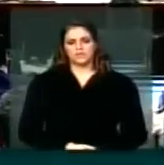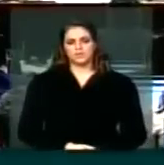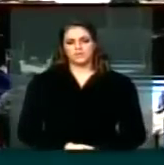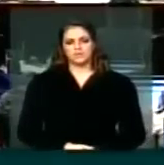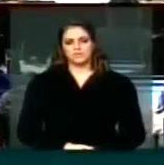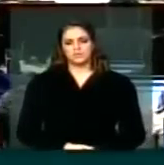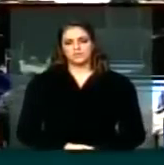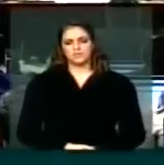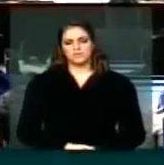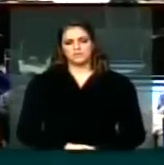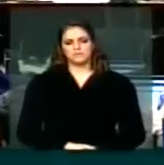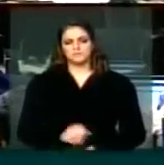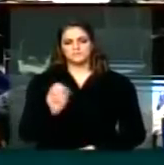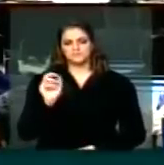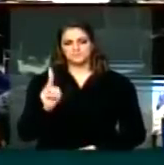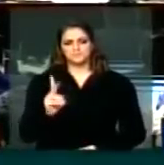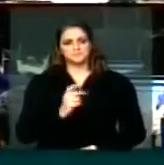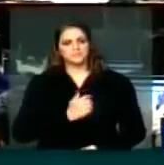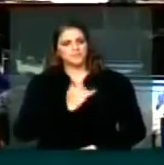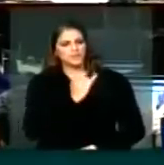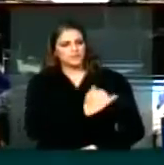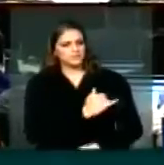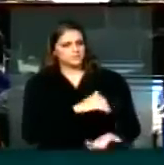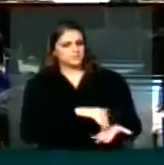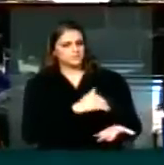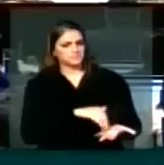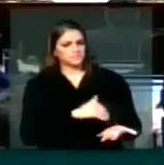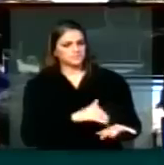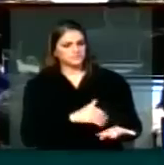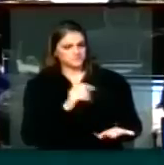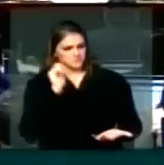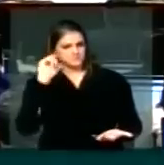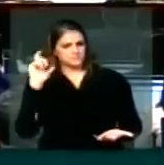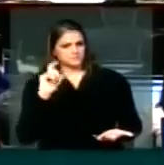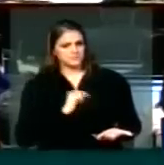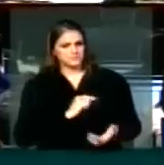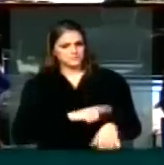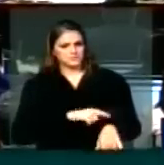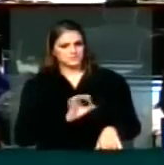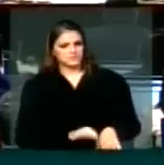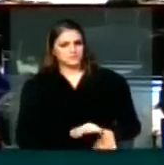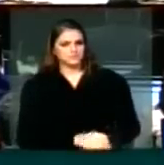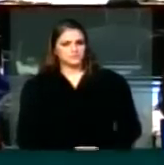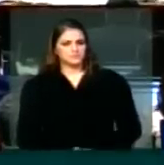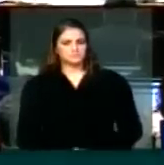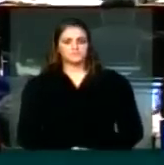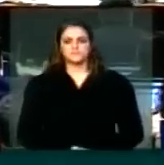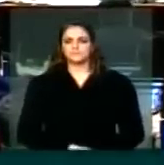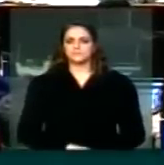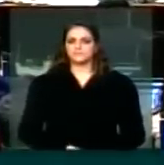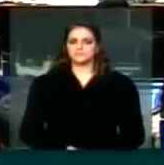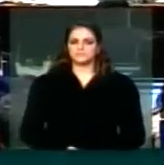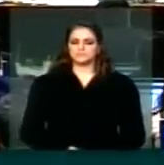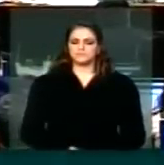PSDB, por favor, atenção ao cronômetro aqui, a secretaria. Na mesa, para a gente poder cumprir com rigor o tempo.